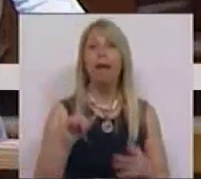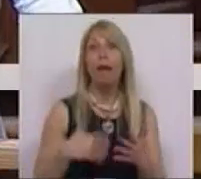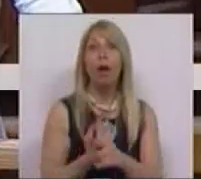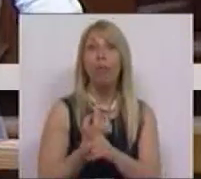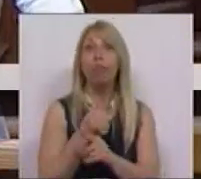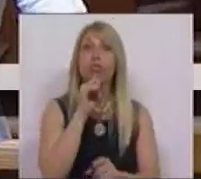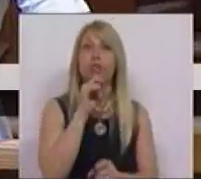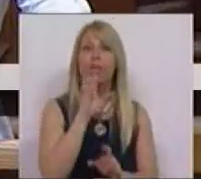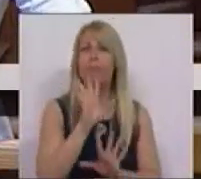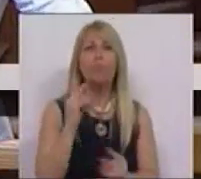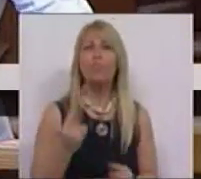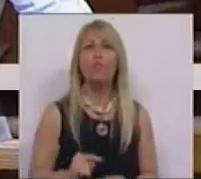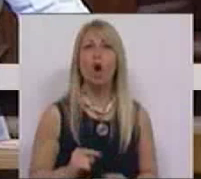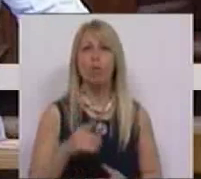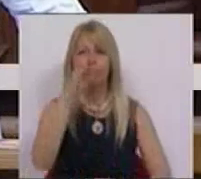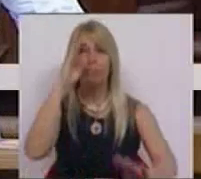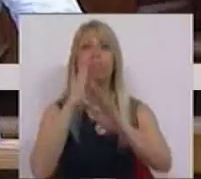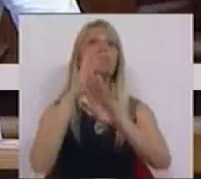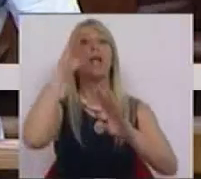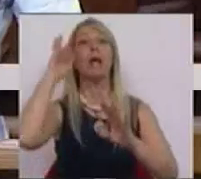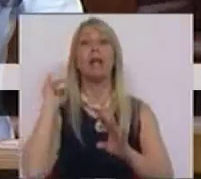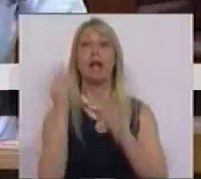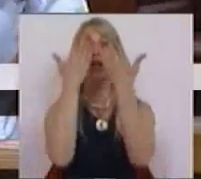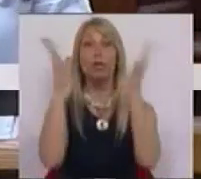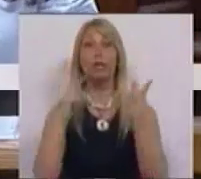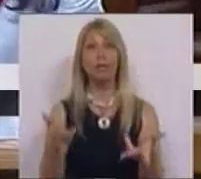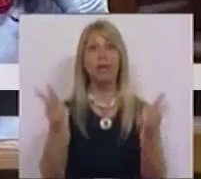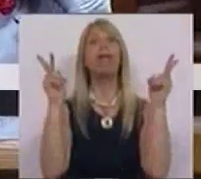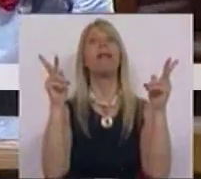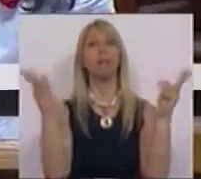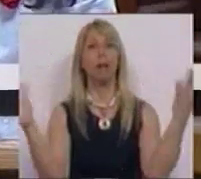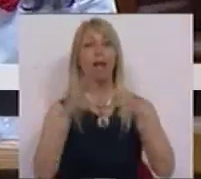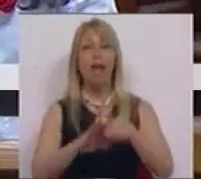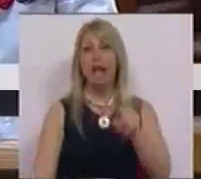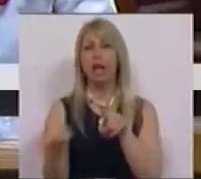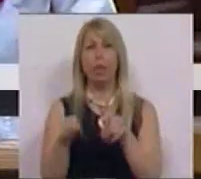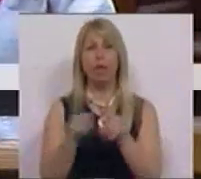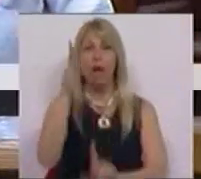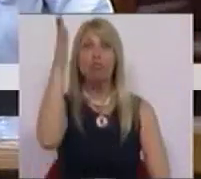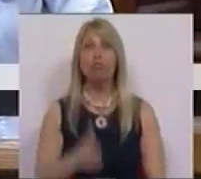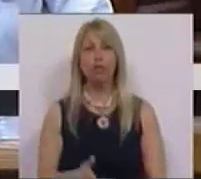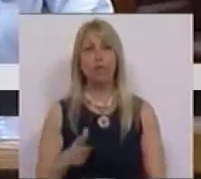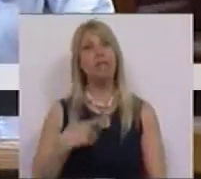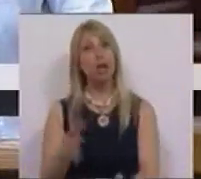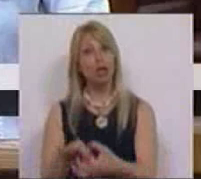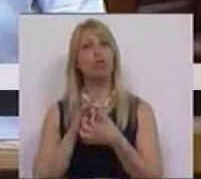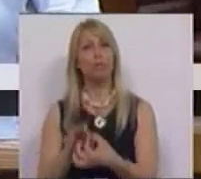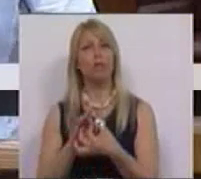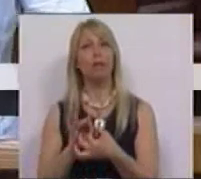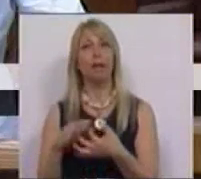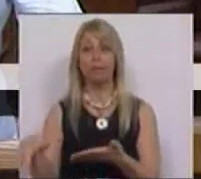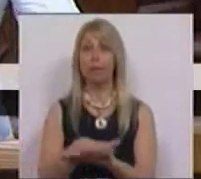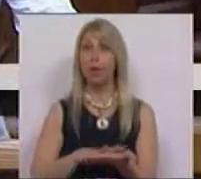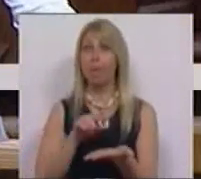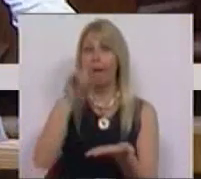só. Empenhou-se na ideia que a democracia e a liberdade se forjam na igualdade, na justiça e na solidariedade. E com base